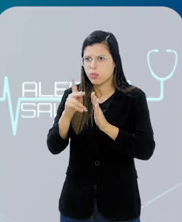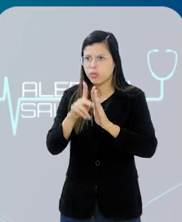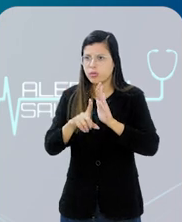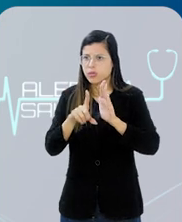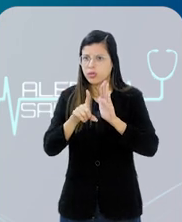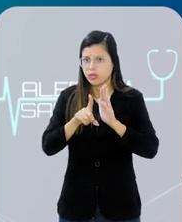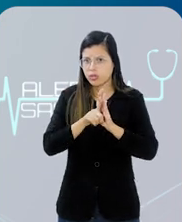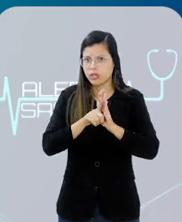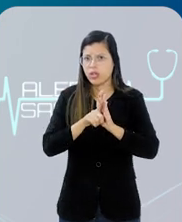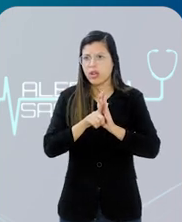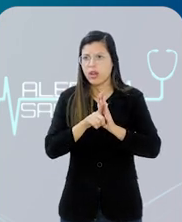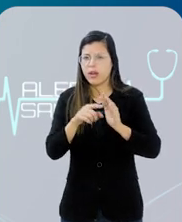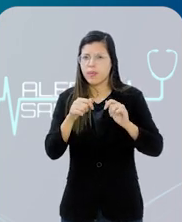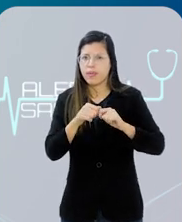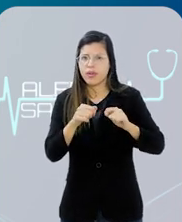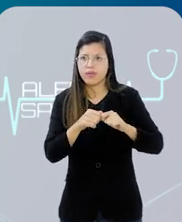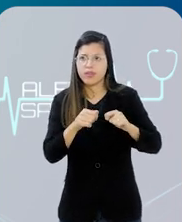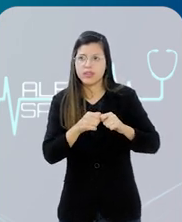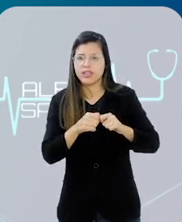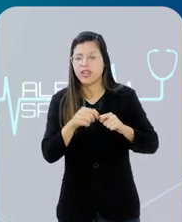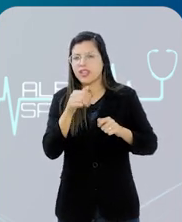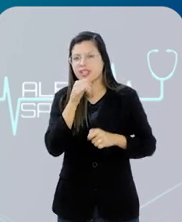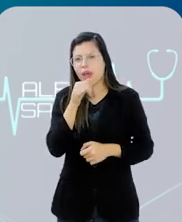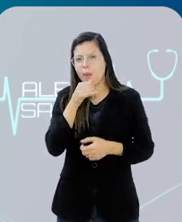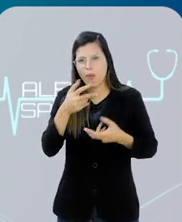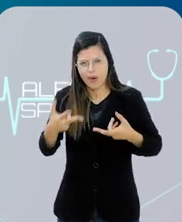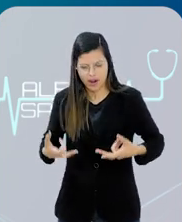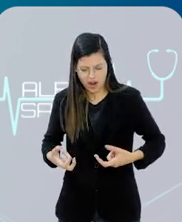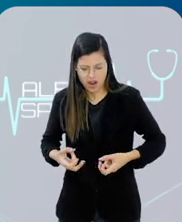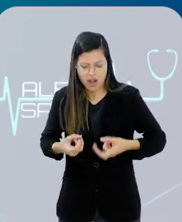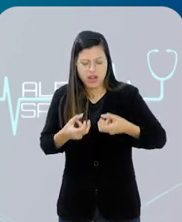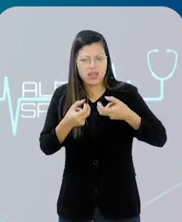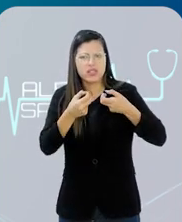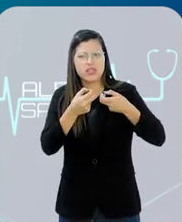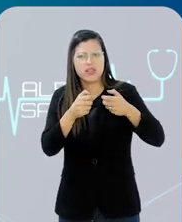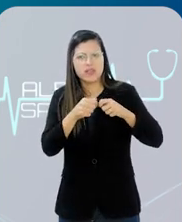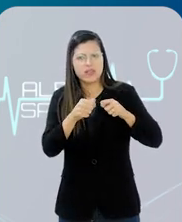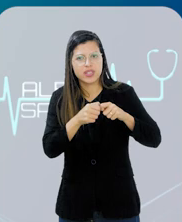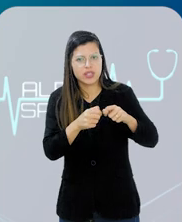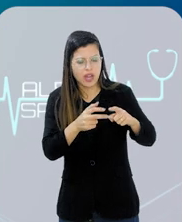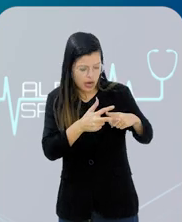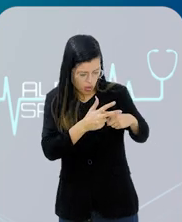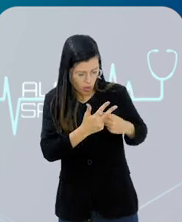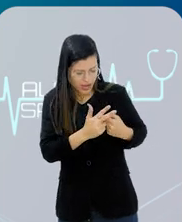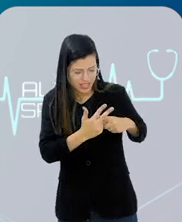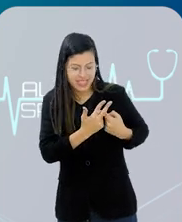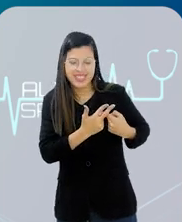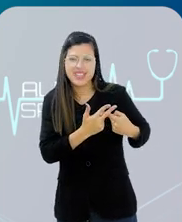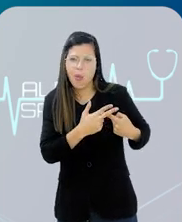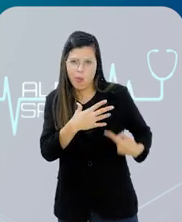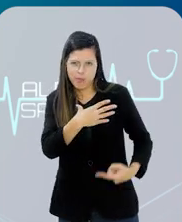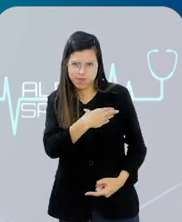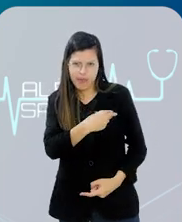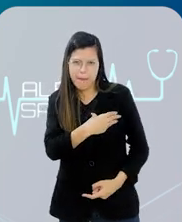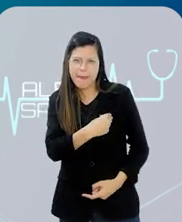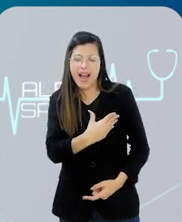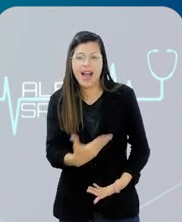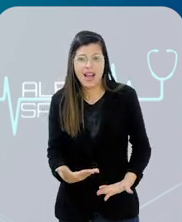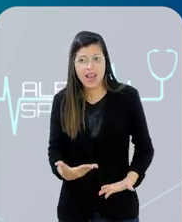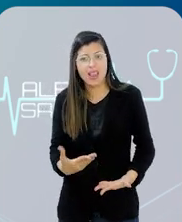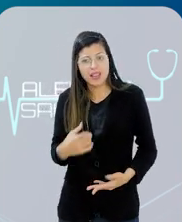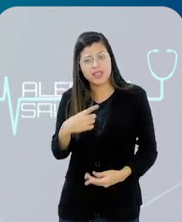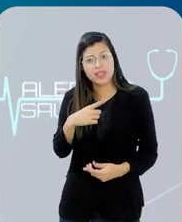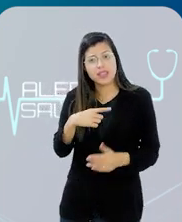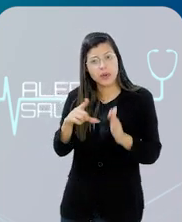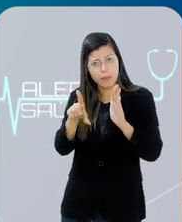de pacientes para reconstrução mamária de câncer de mama. Nós temos projetos de lei que garante o acesso dessa paciente à reconstrução imediata e